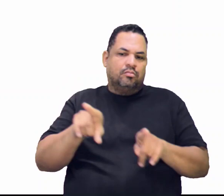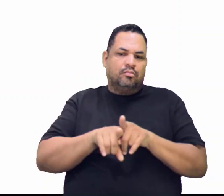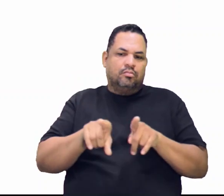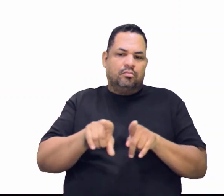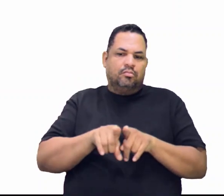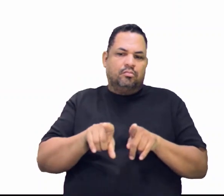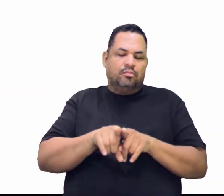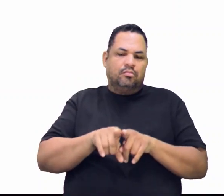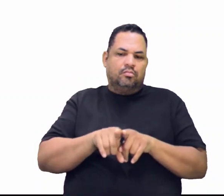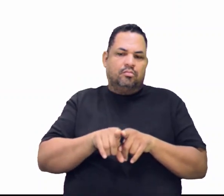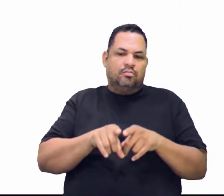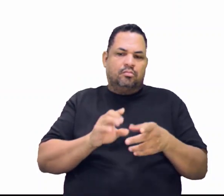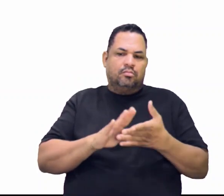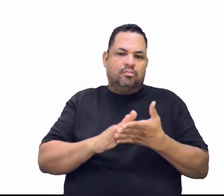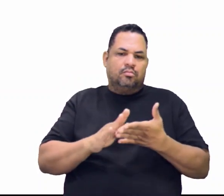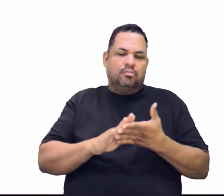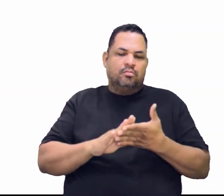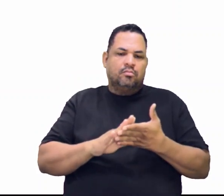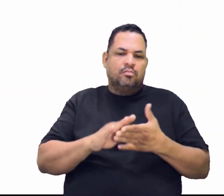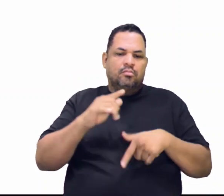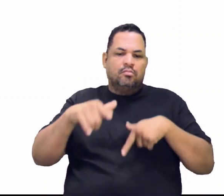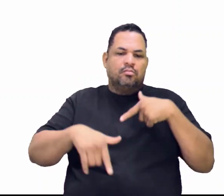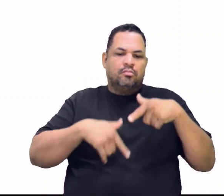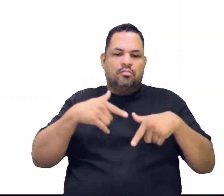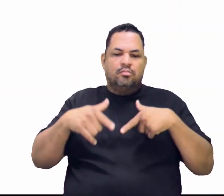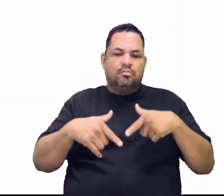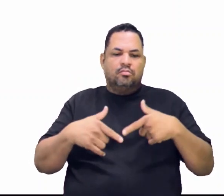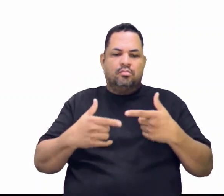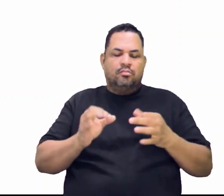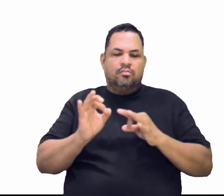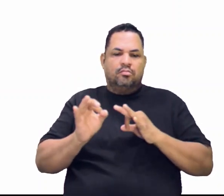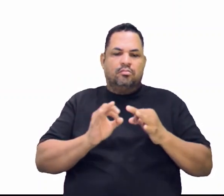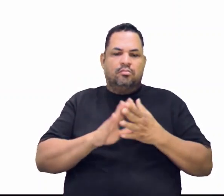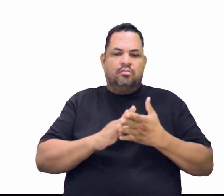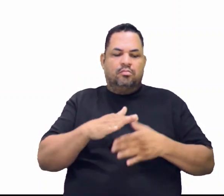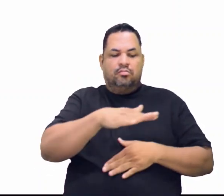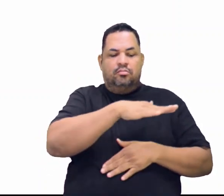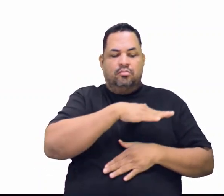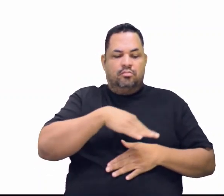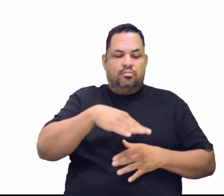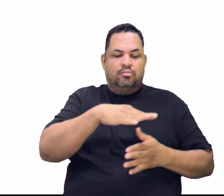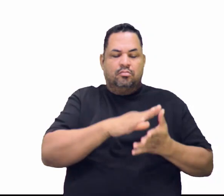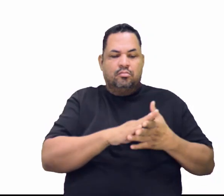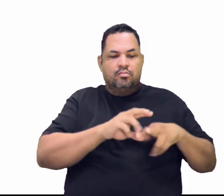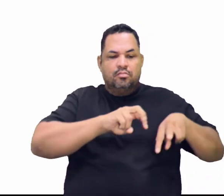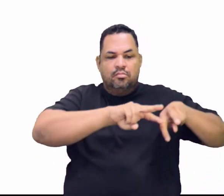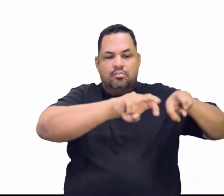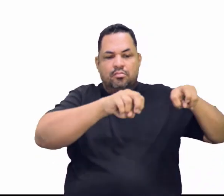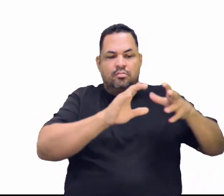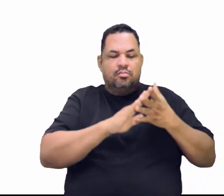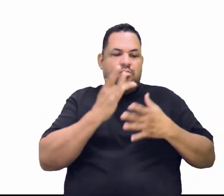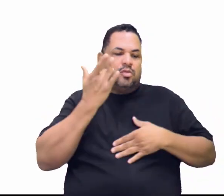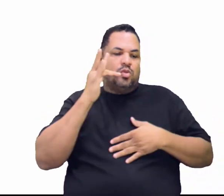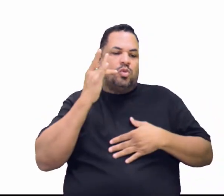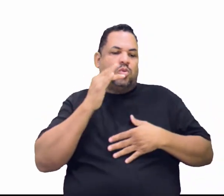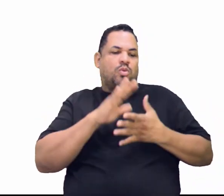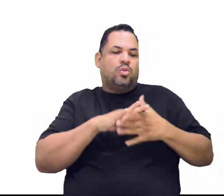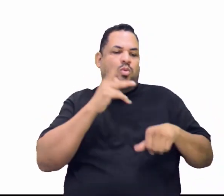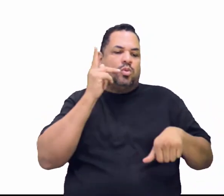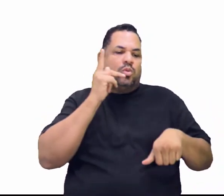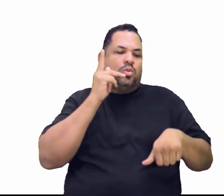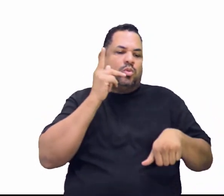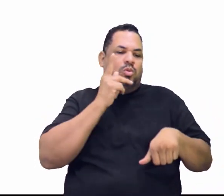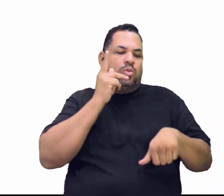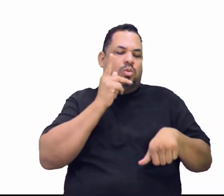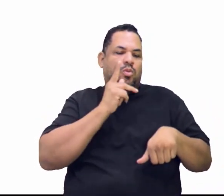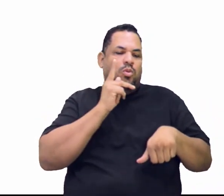aqui vieram para o trabalho nas Minas também, e